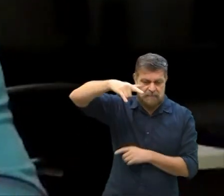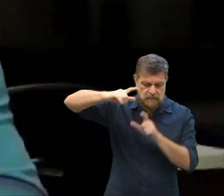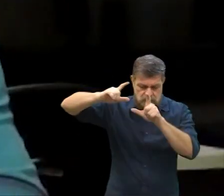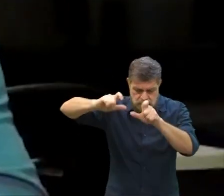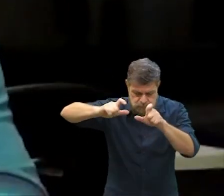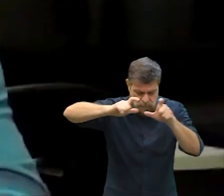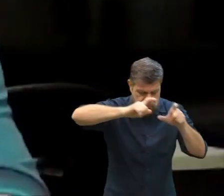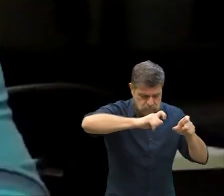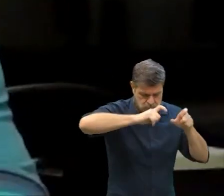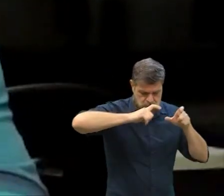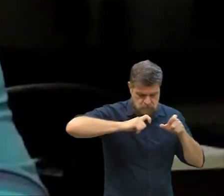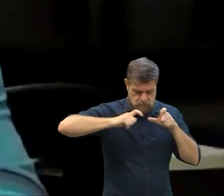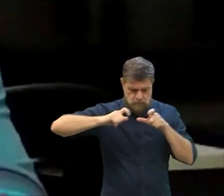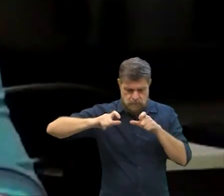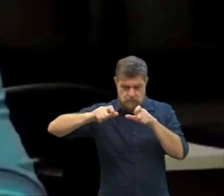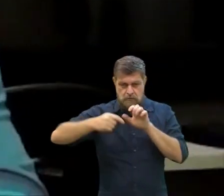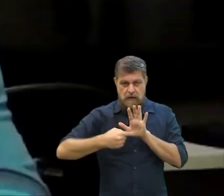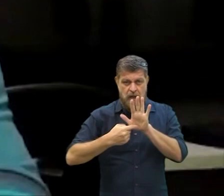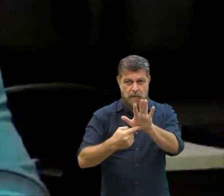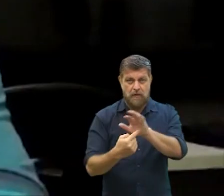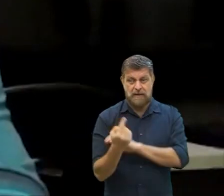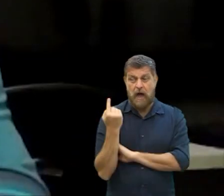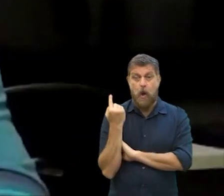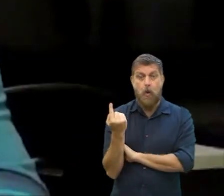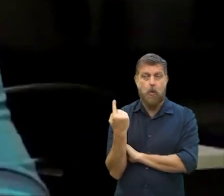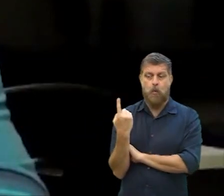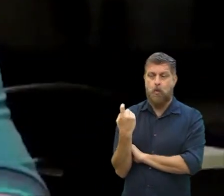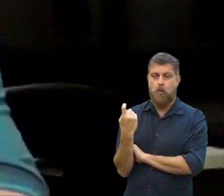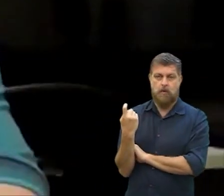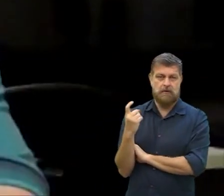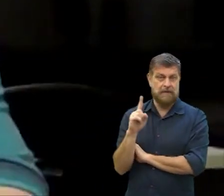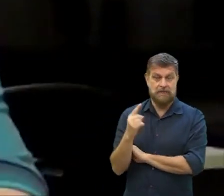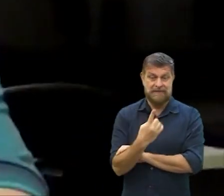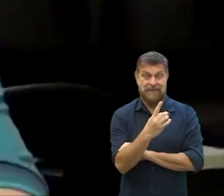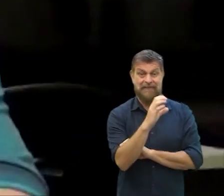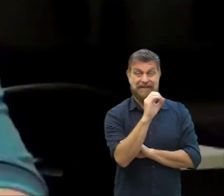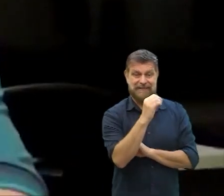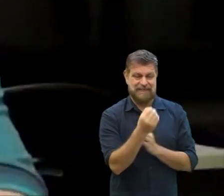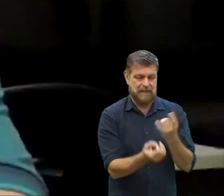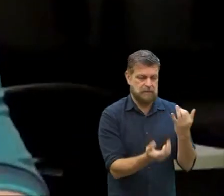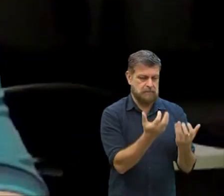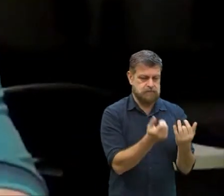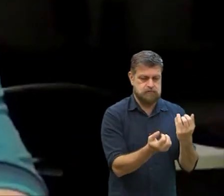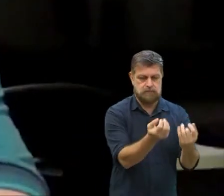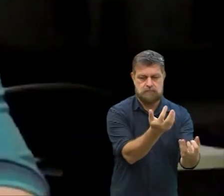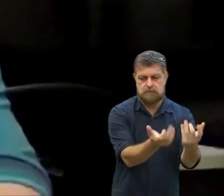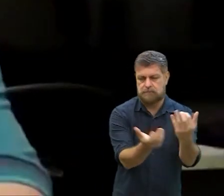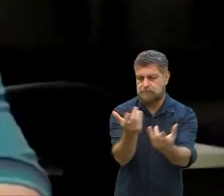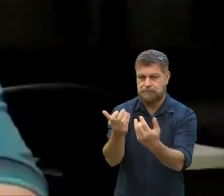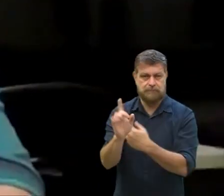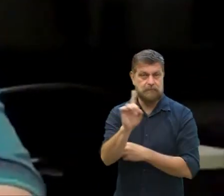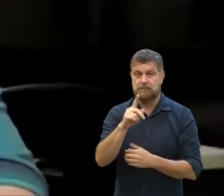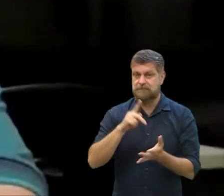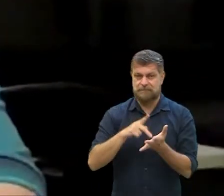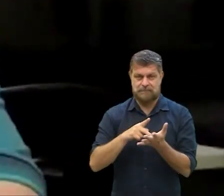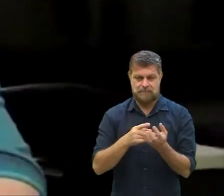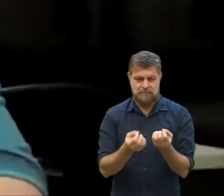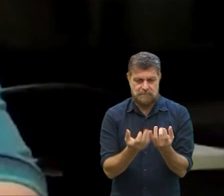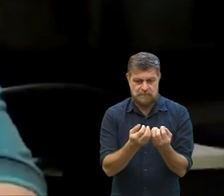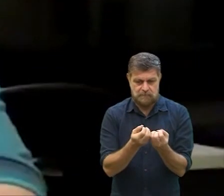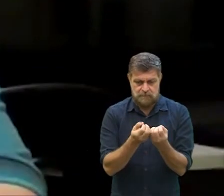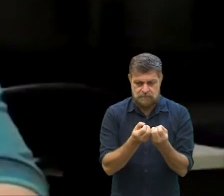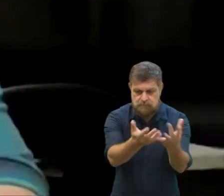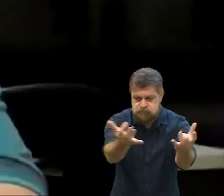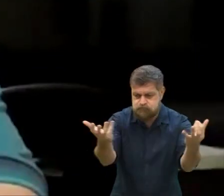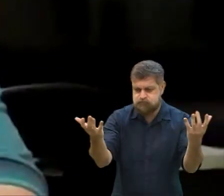de satélite. E muitas vezes demonstra que aquilo ali são 10 focos de incêndio separados, e que não é verdade. Então,